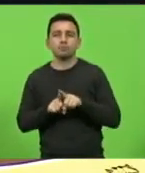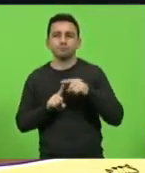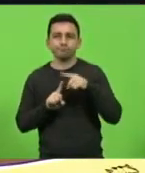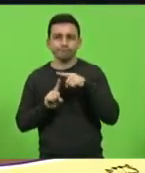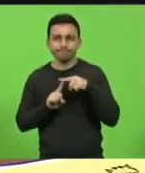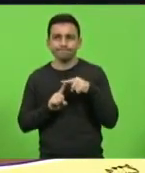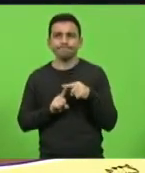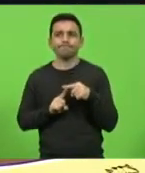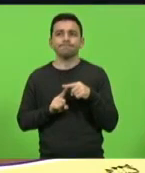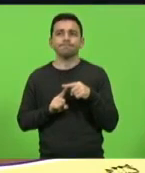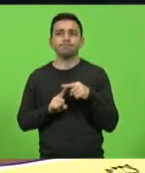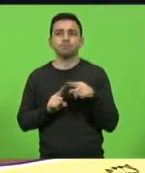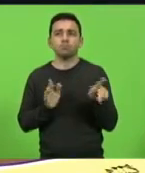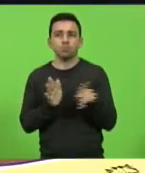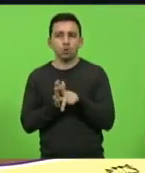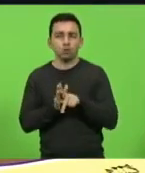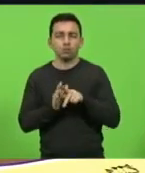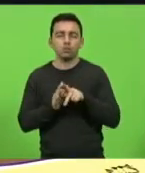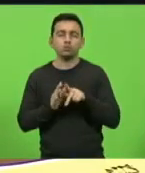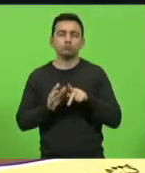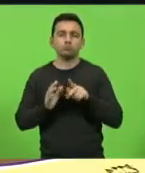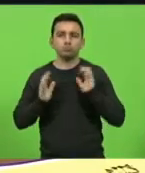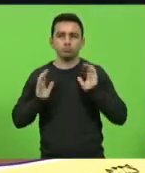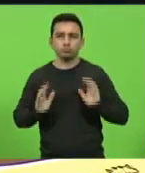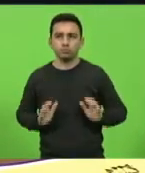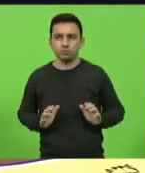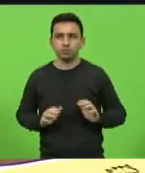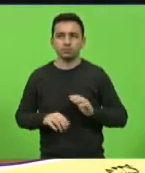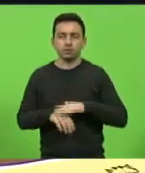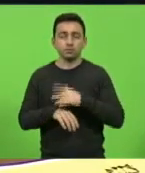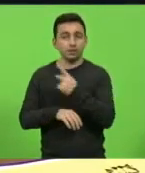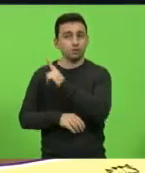atipicidade das condutas face ao governador do Estado.